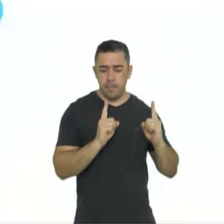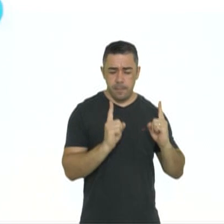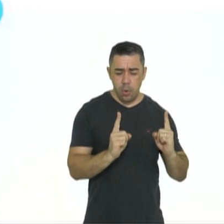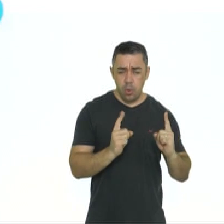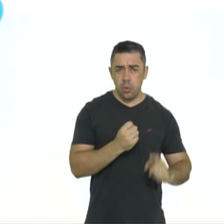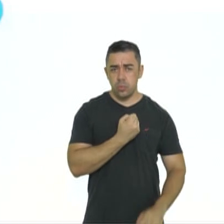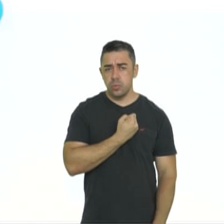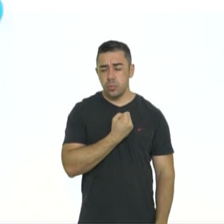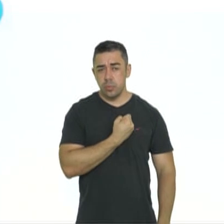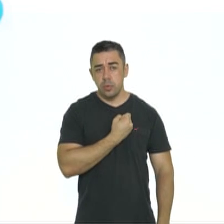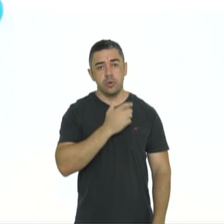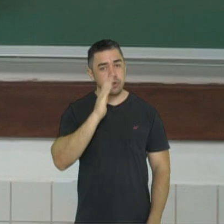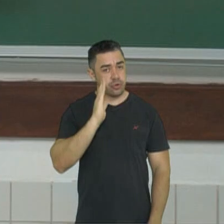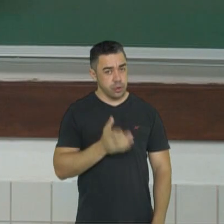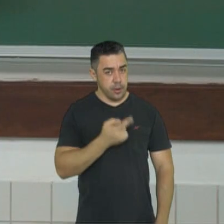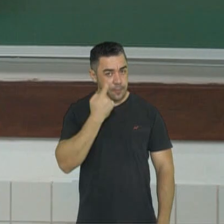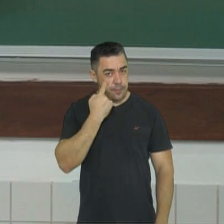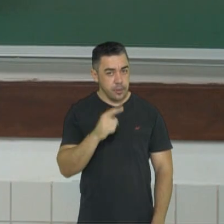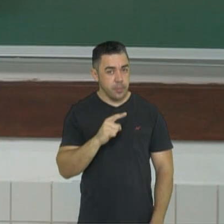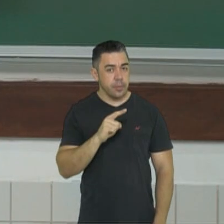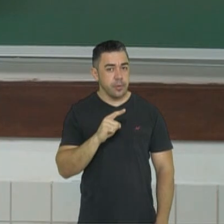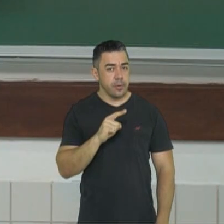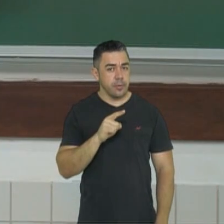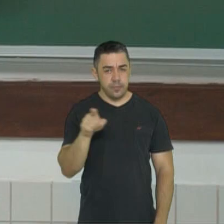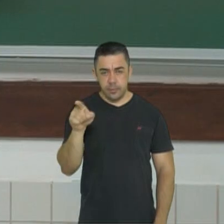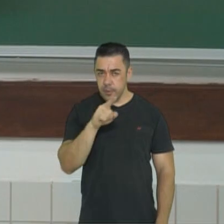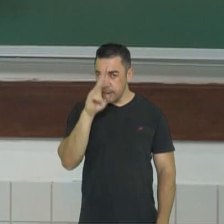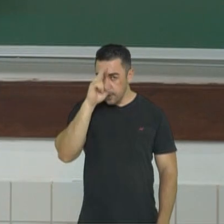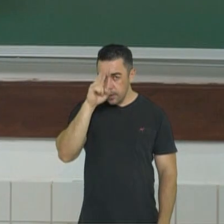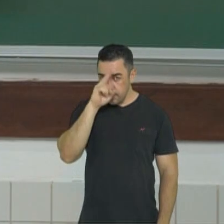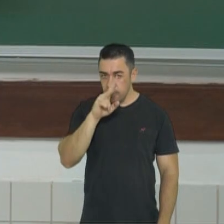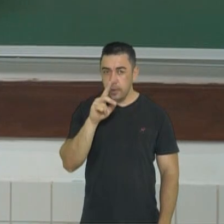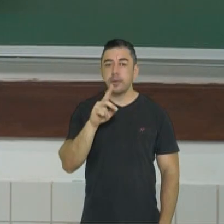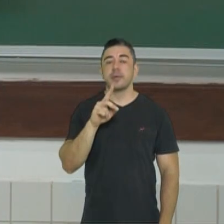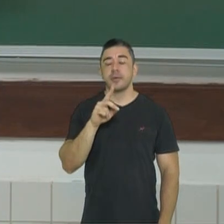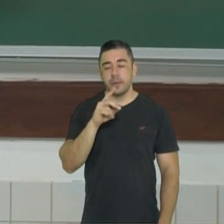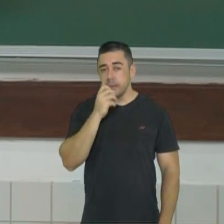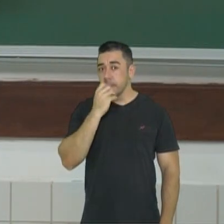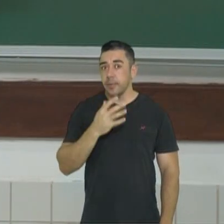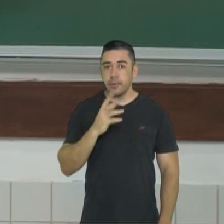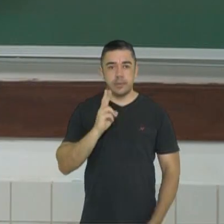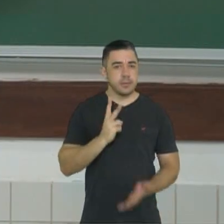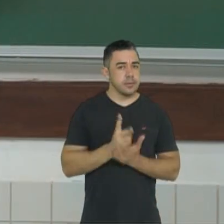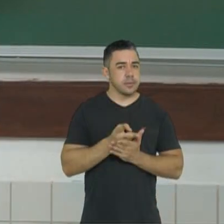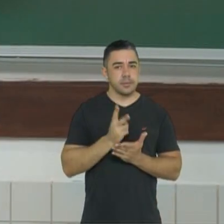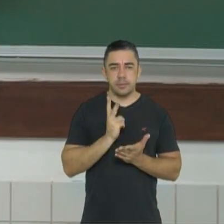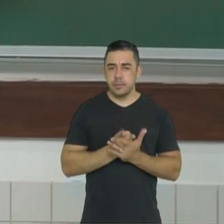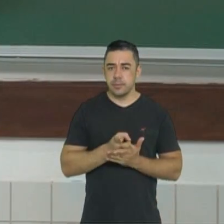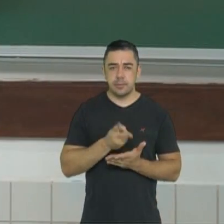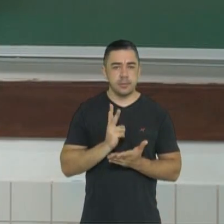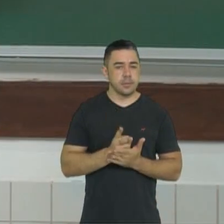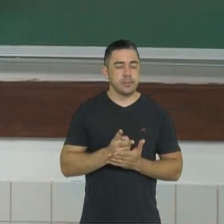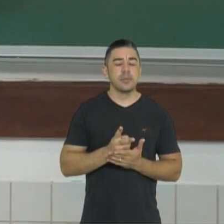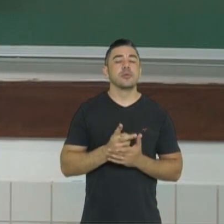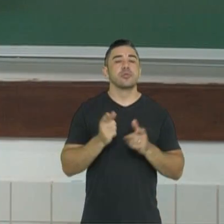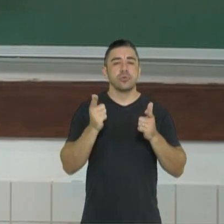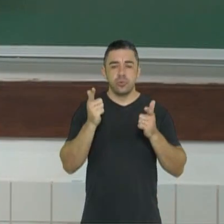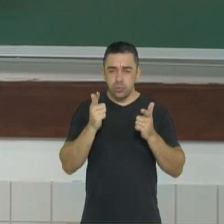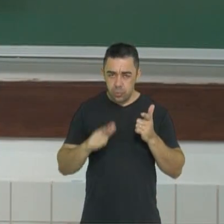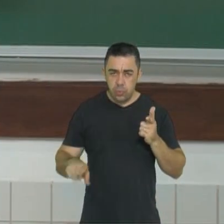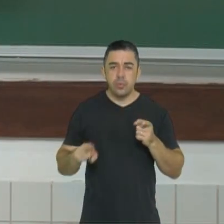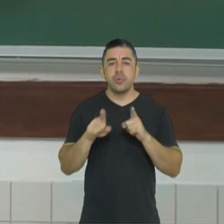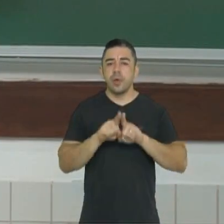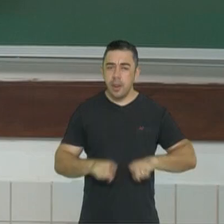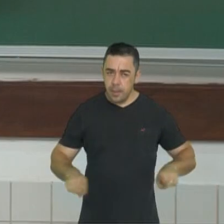inteiro nós já vimos Mas será que vocês levam é bom a gente sempre é bom tá Relembrando